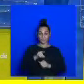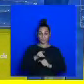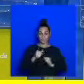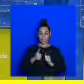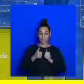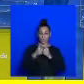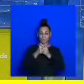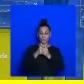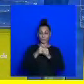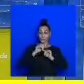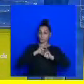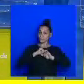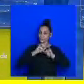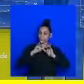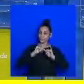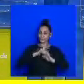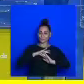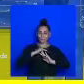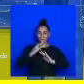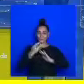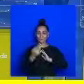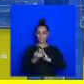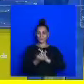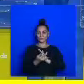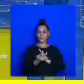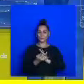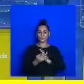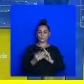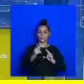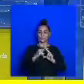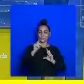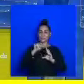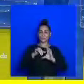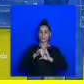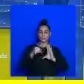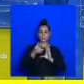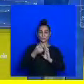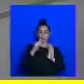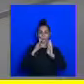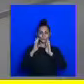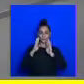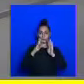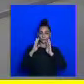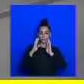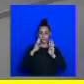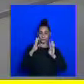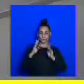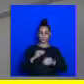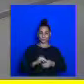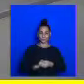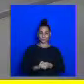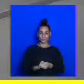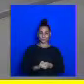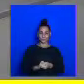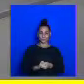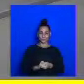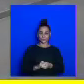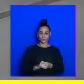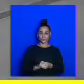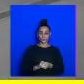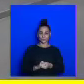Você acompanhando cada detalhe por meio dos perfis da Caixa e da Rede TV no YouTube e no Facebook.